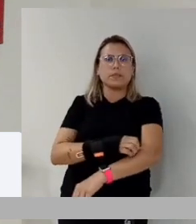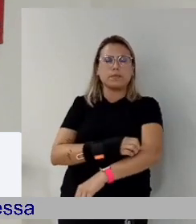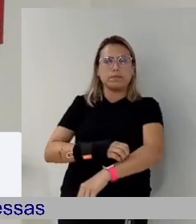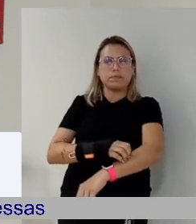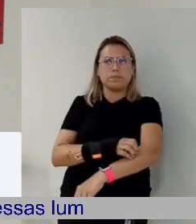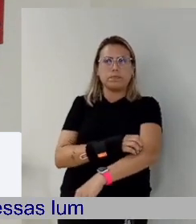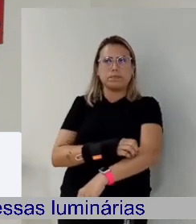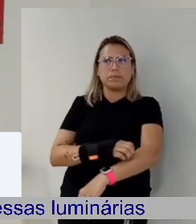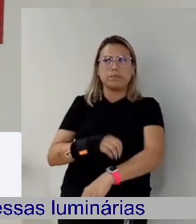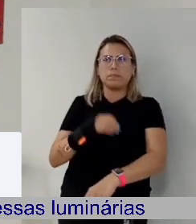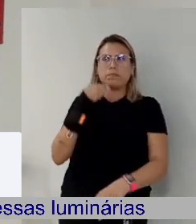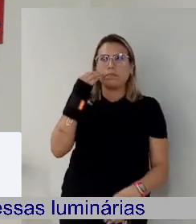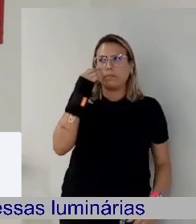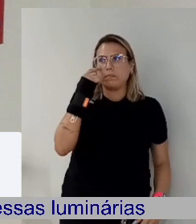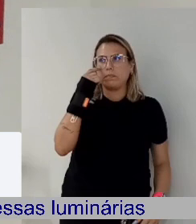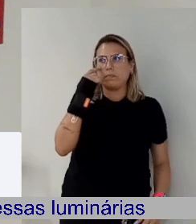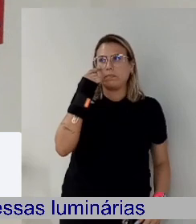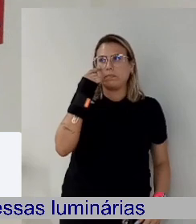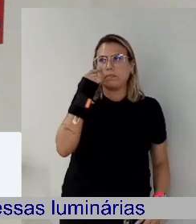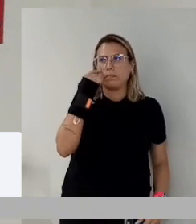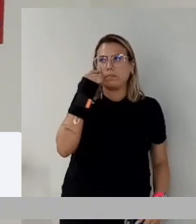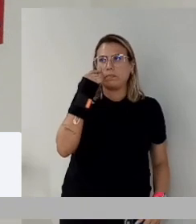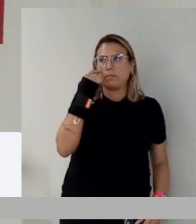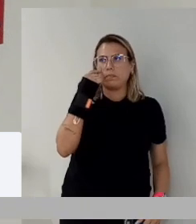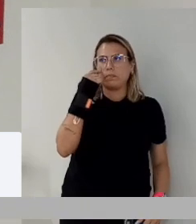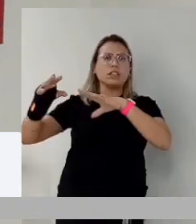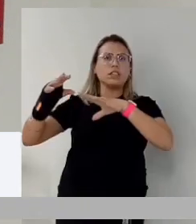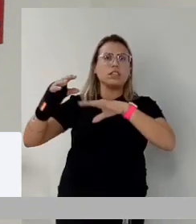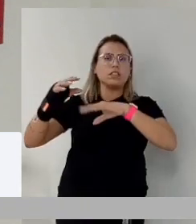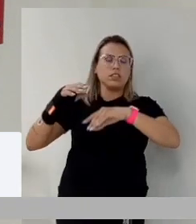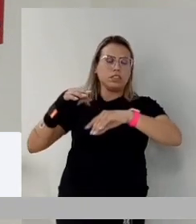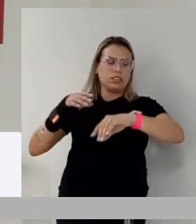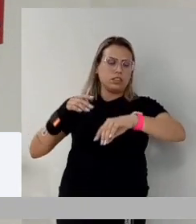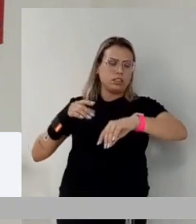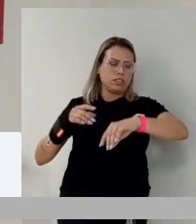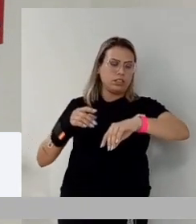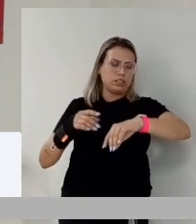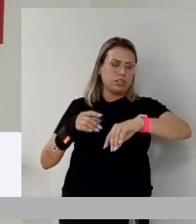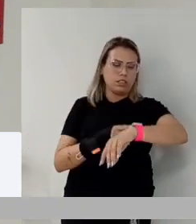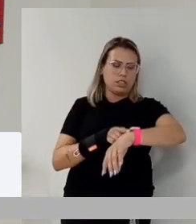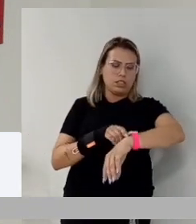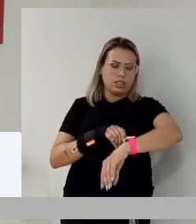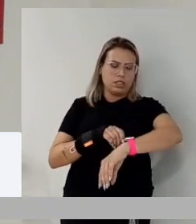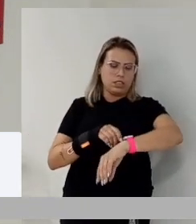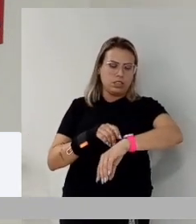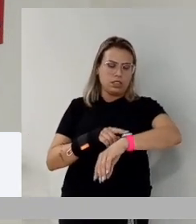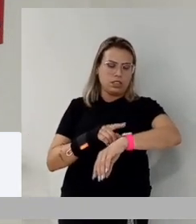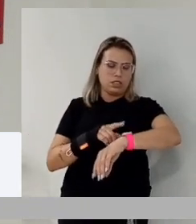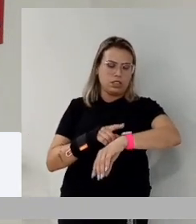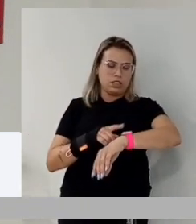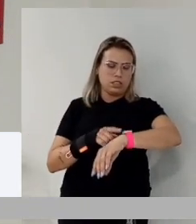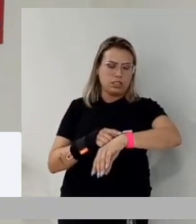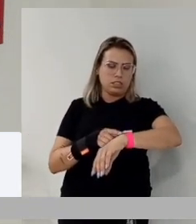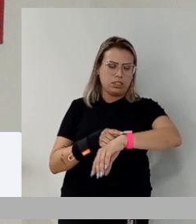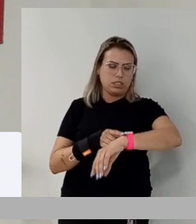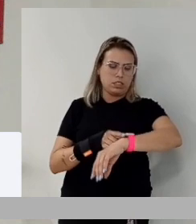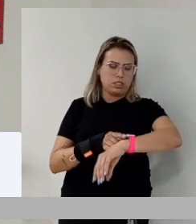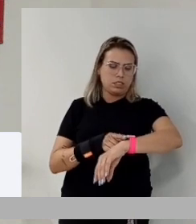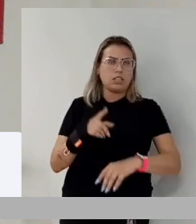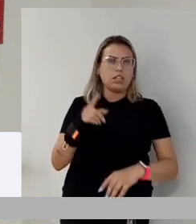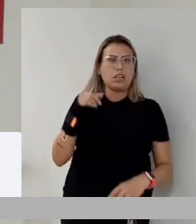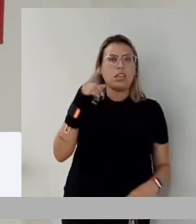dessas luminárias na no na comunidade da vermelho na qual lá estava com